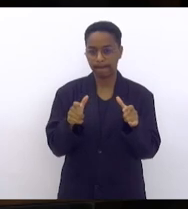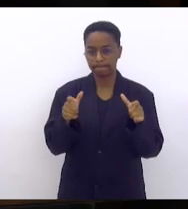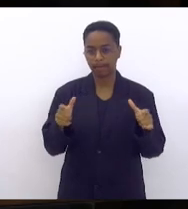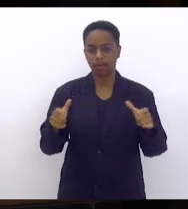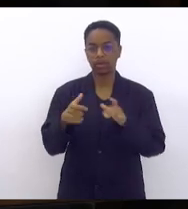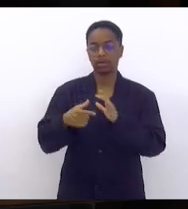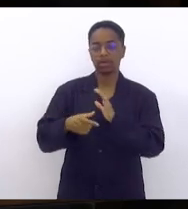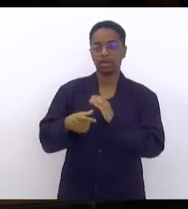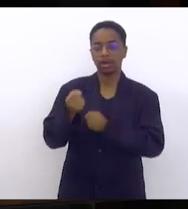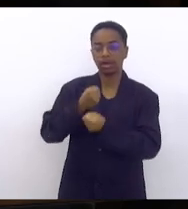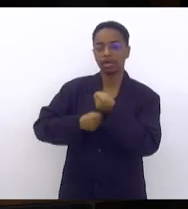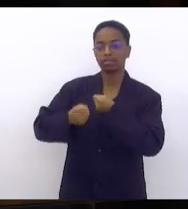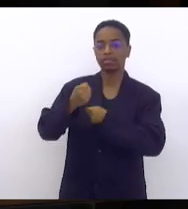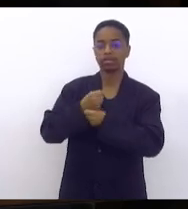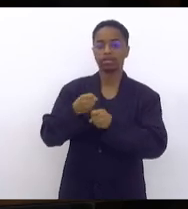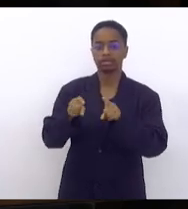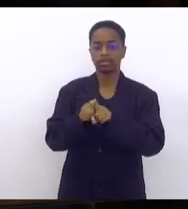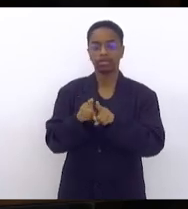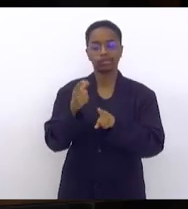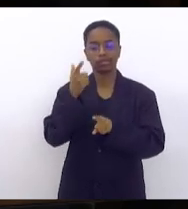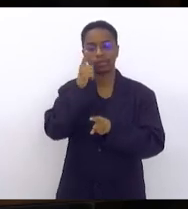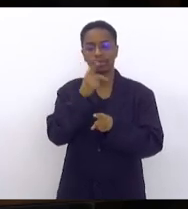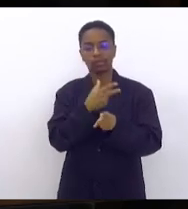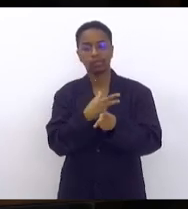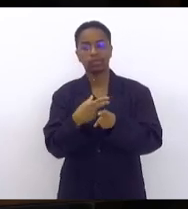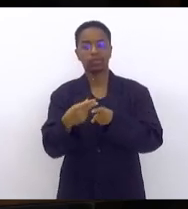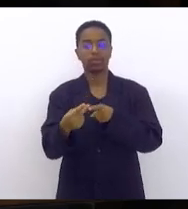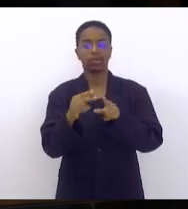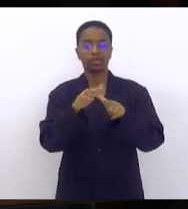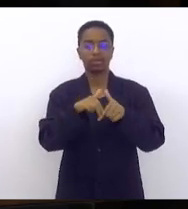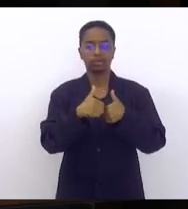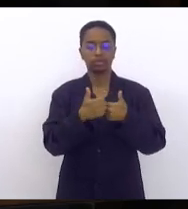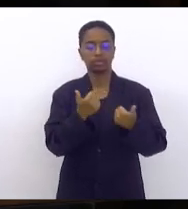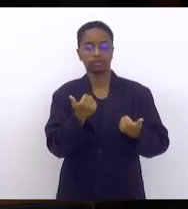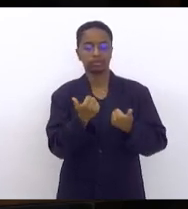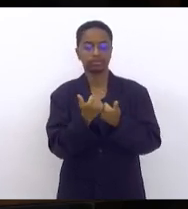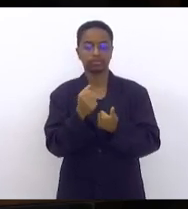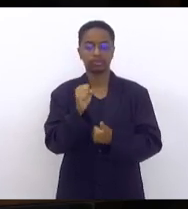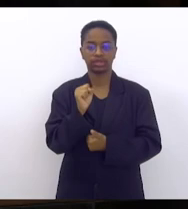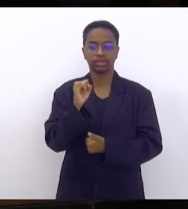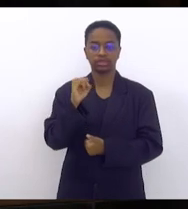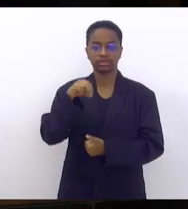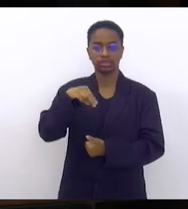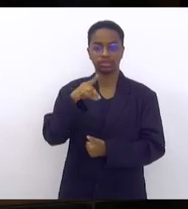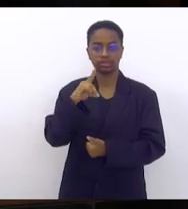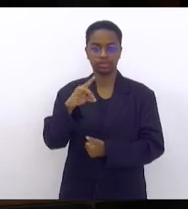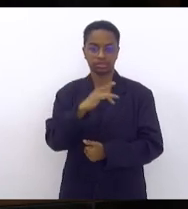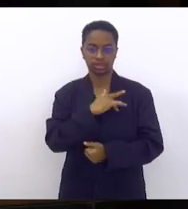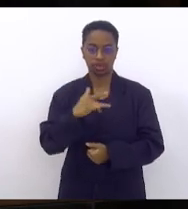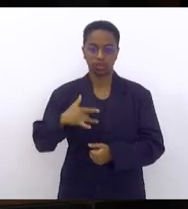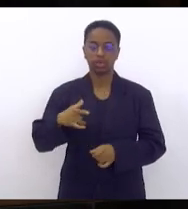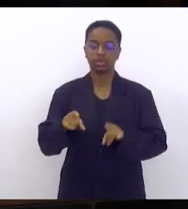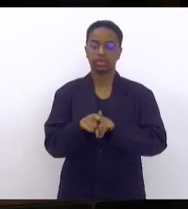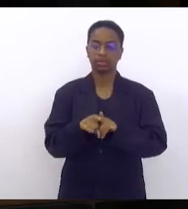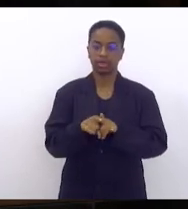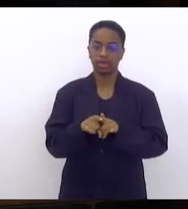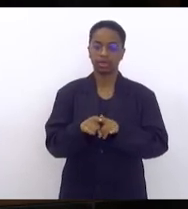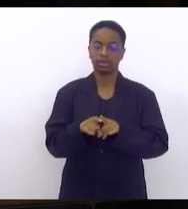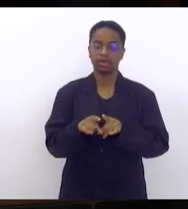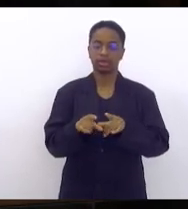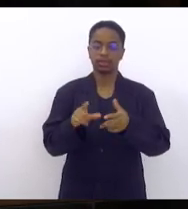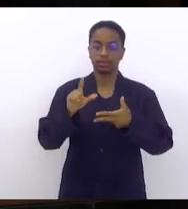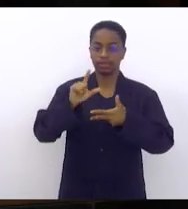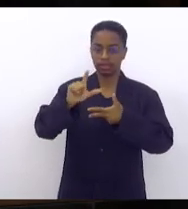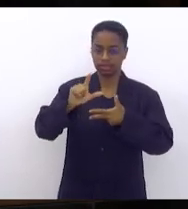tivemos um grande ganho, né, com o apoio do Sim Saúde, com o apoio do Legislativo, do município, que foi o nosso